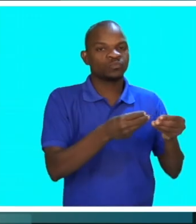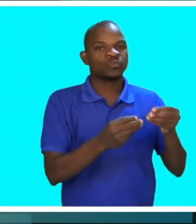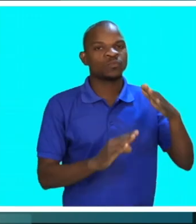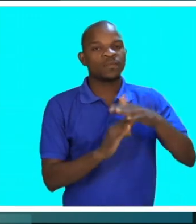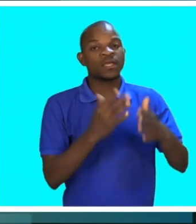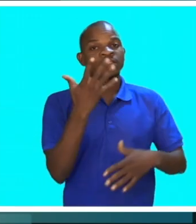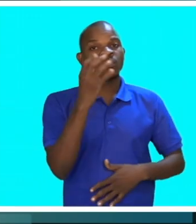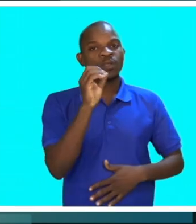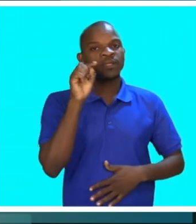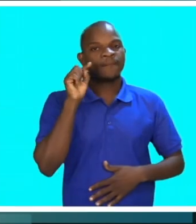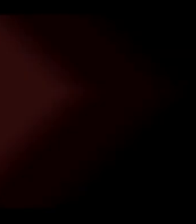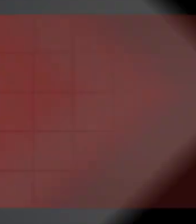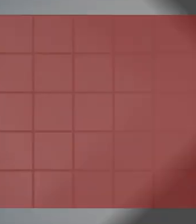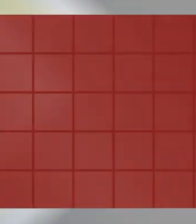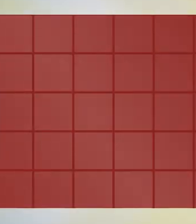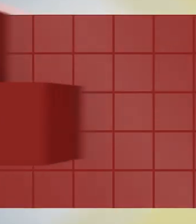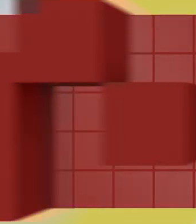50 mil meticais.